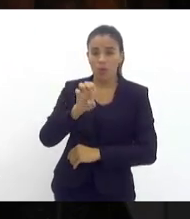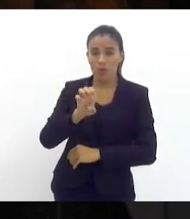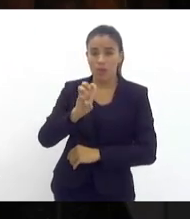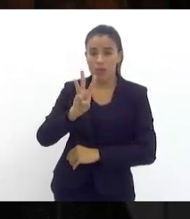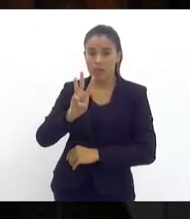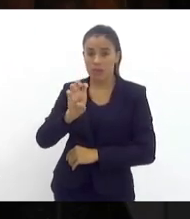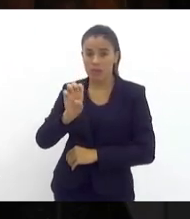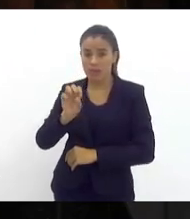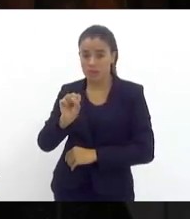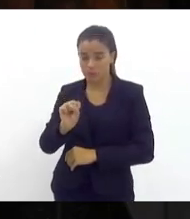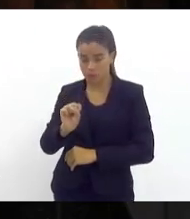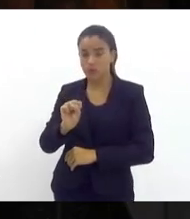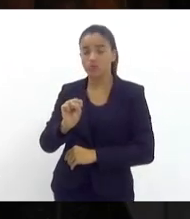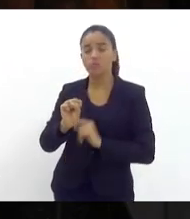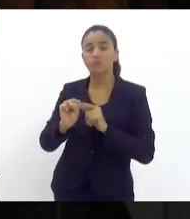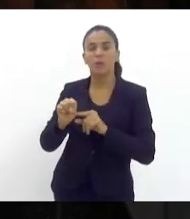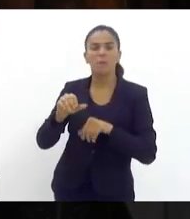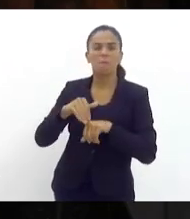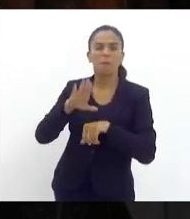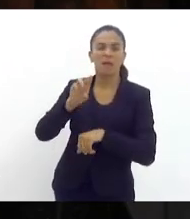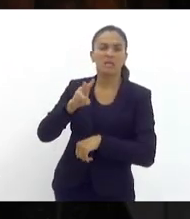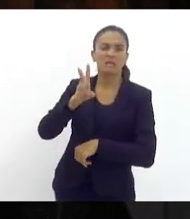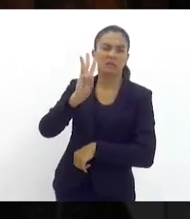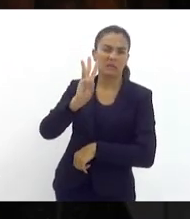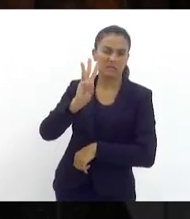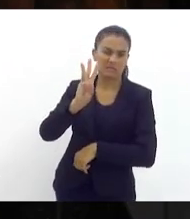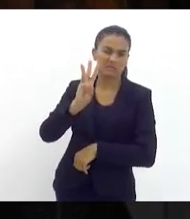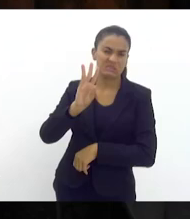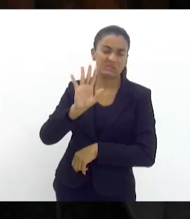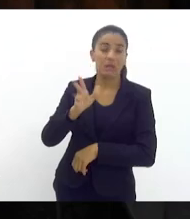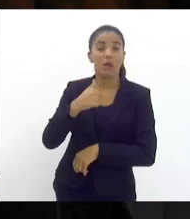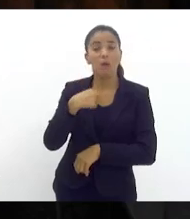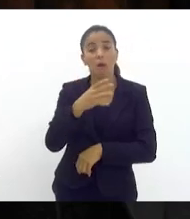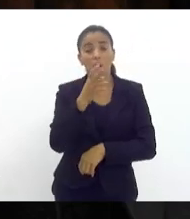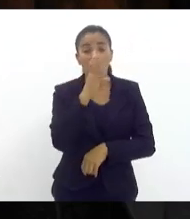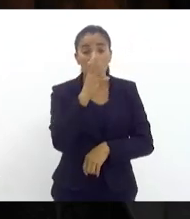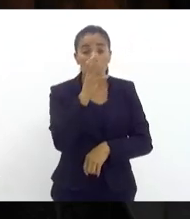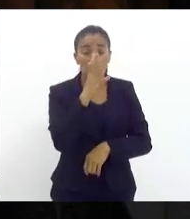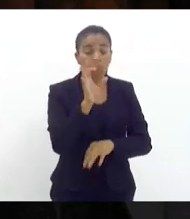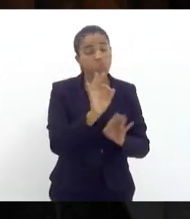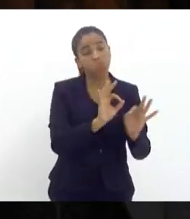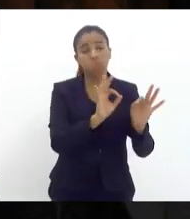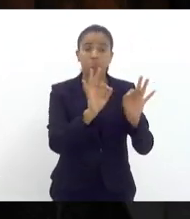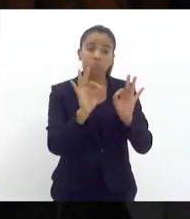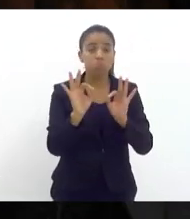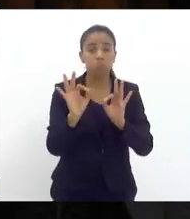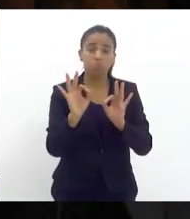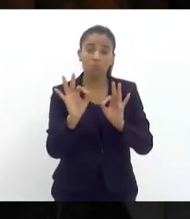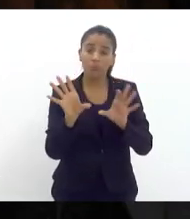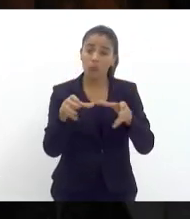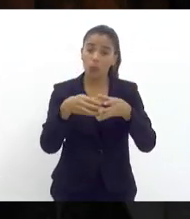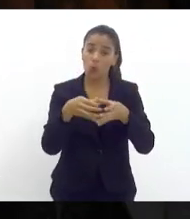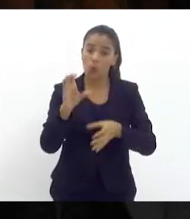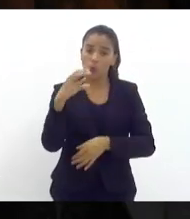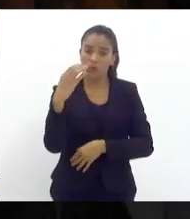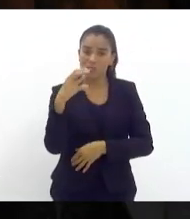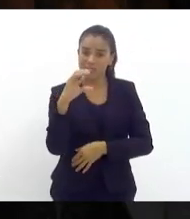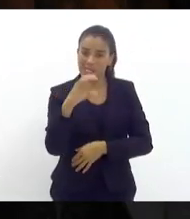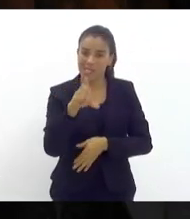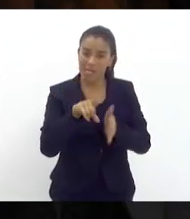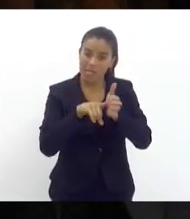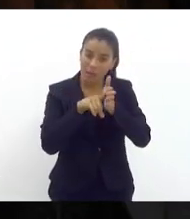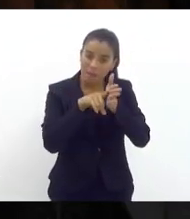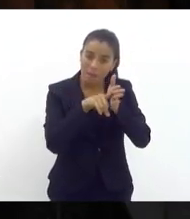horas eu vi o noticiário dos cientistas Que